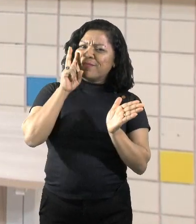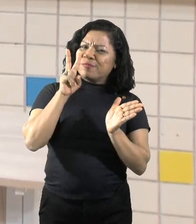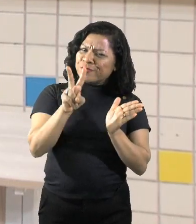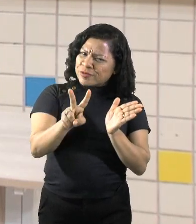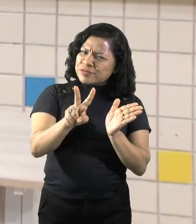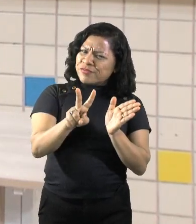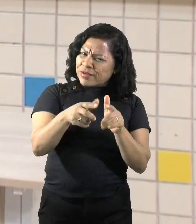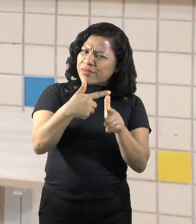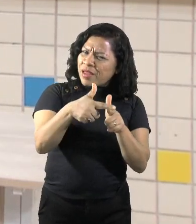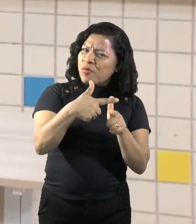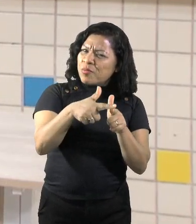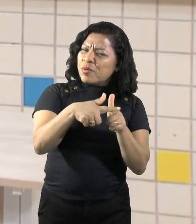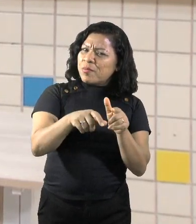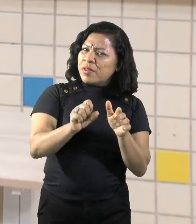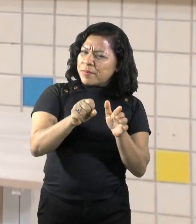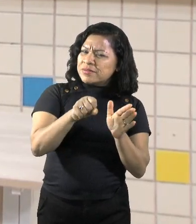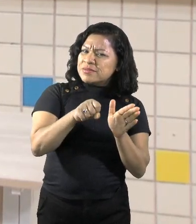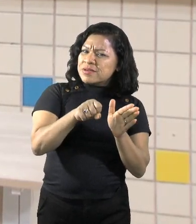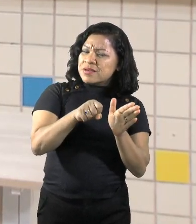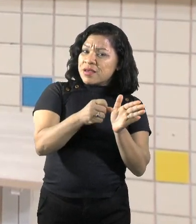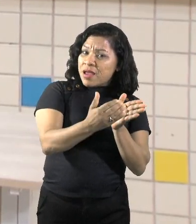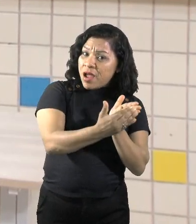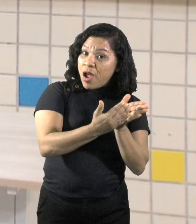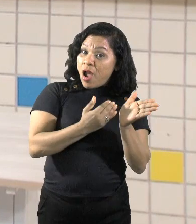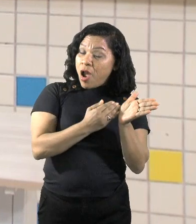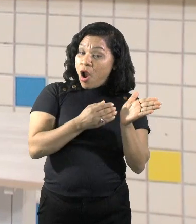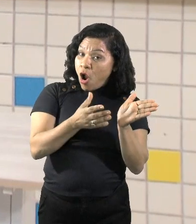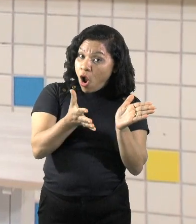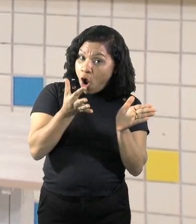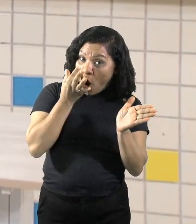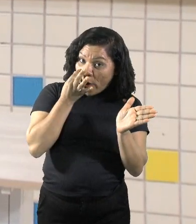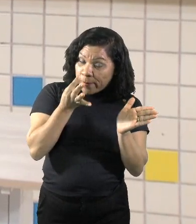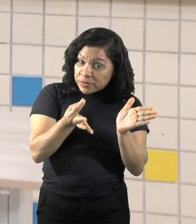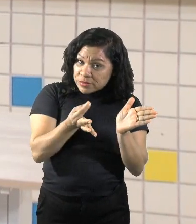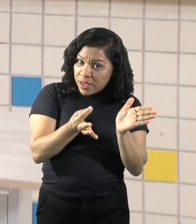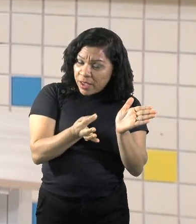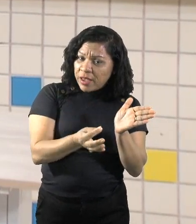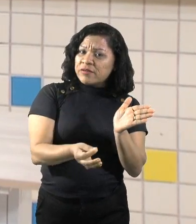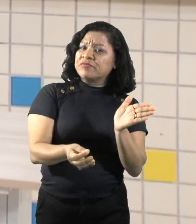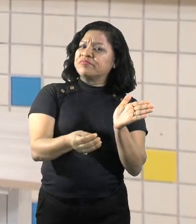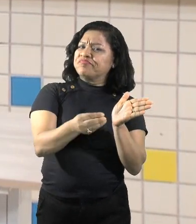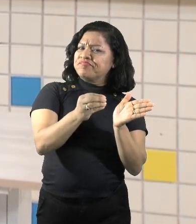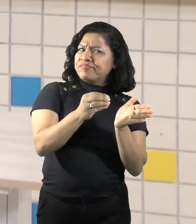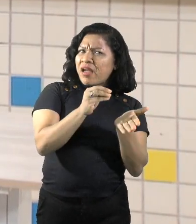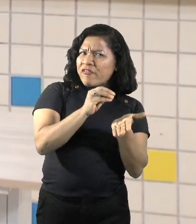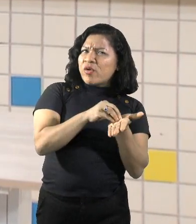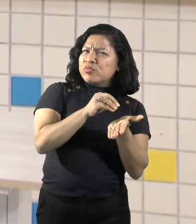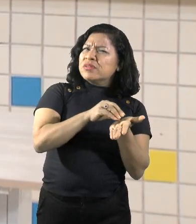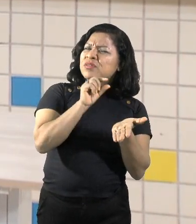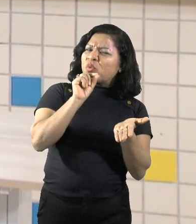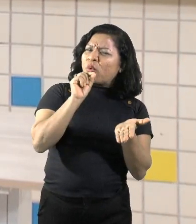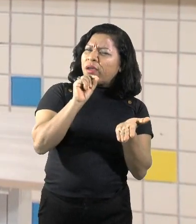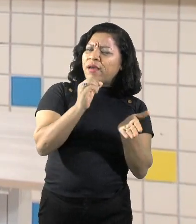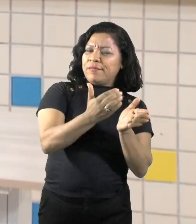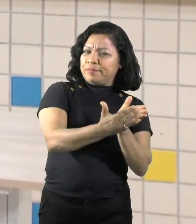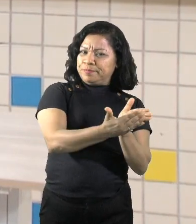mesmo. Observem. Ela diz que está faltando alguma coisa.